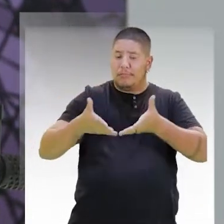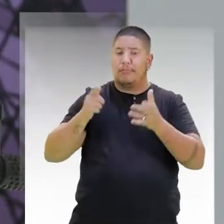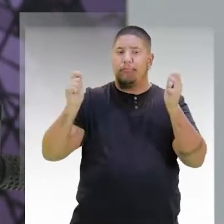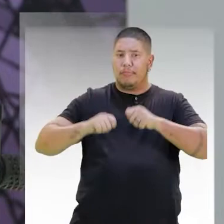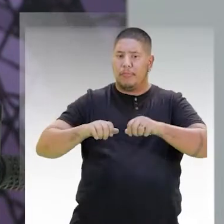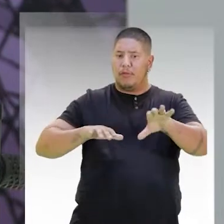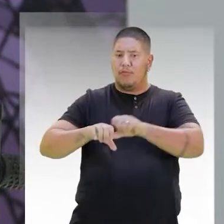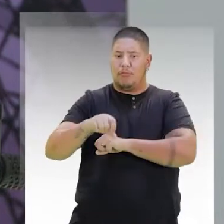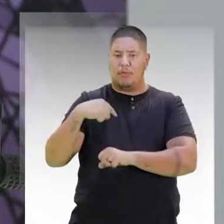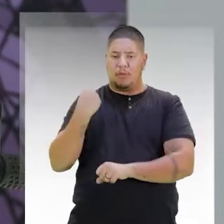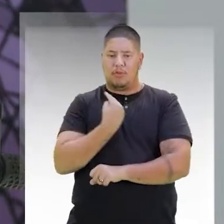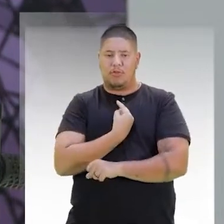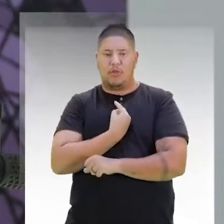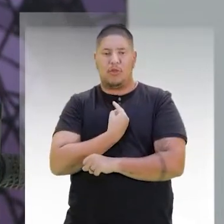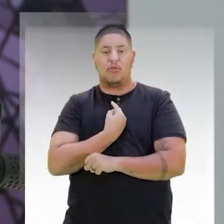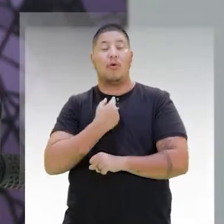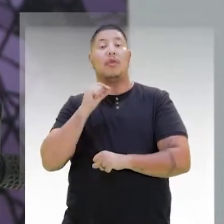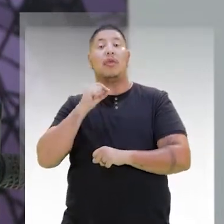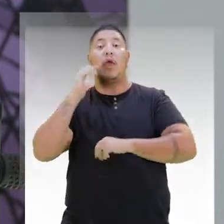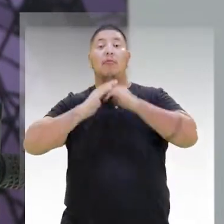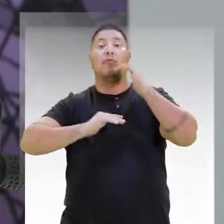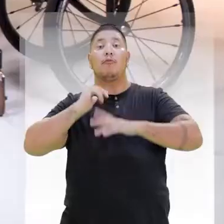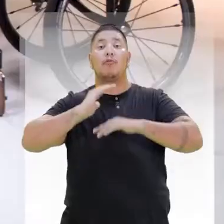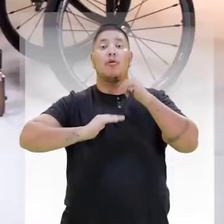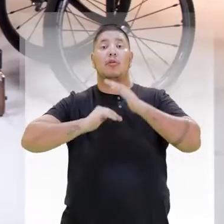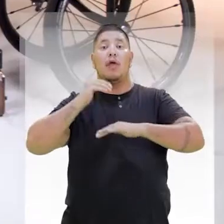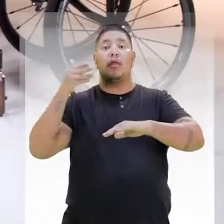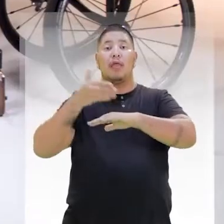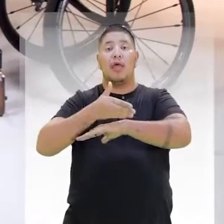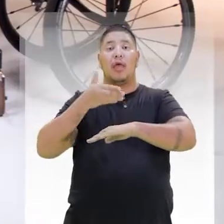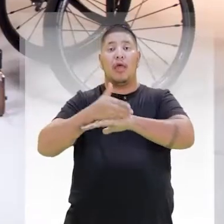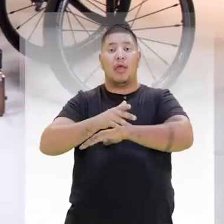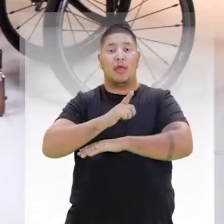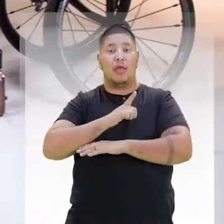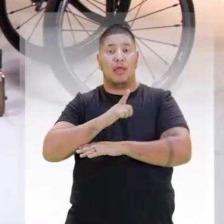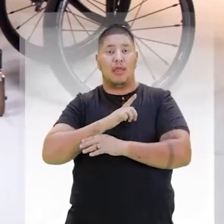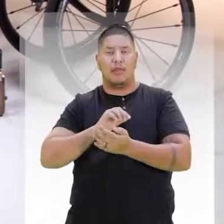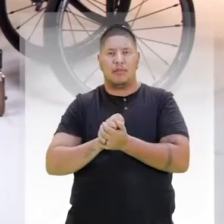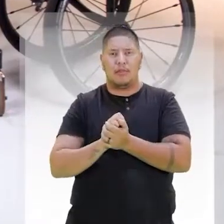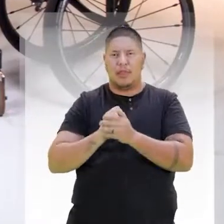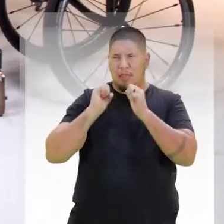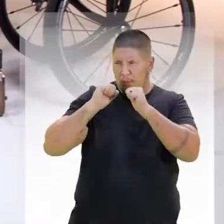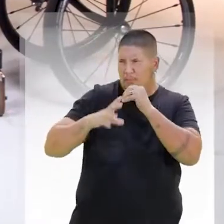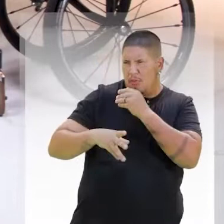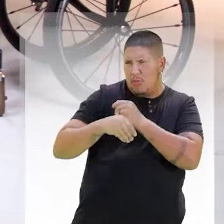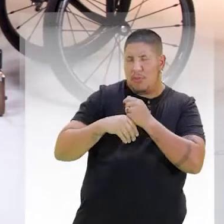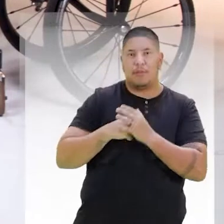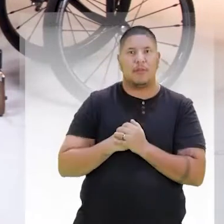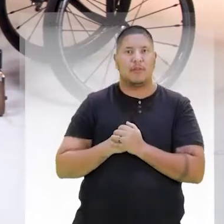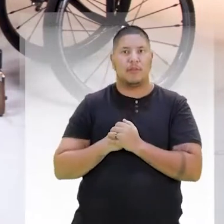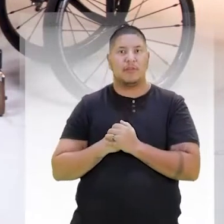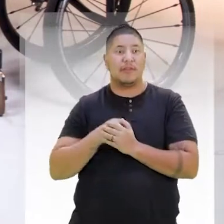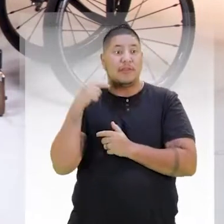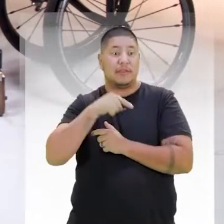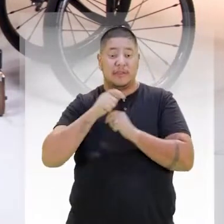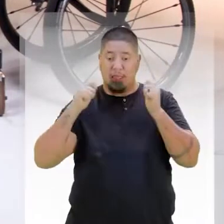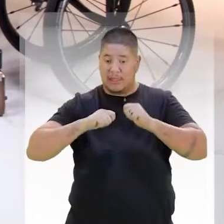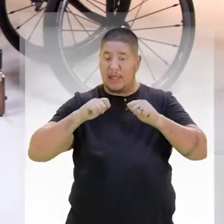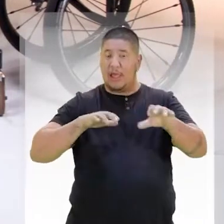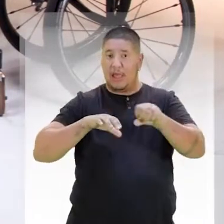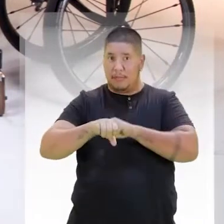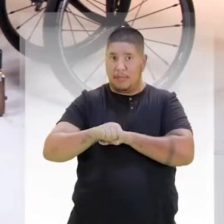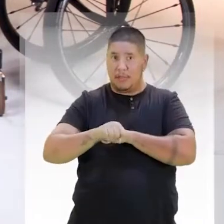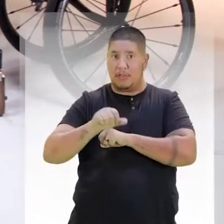que os profissionais que atuam. E posso complementar? Com certeza. Nessa capacitação